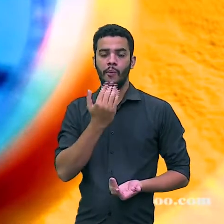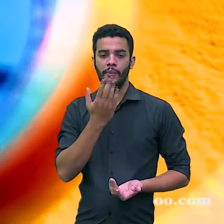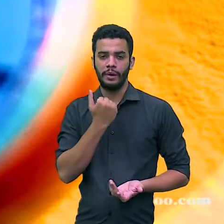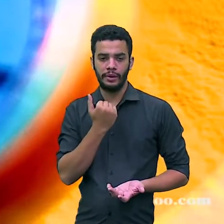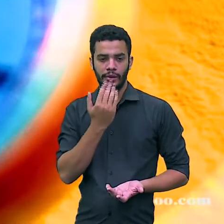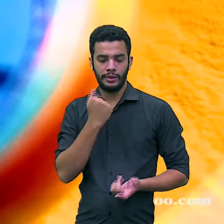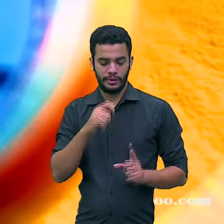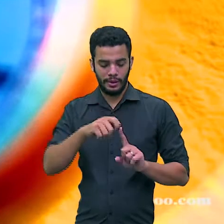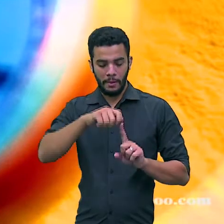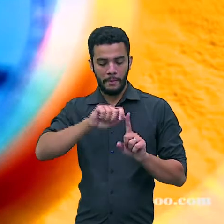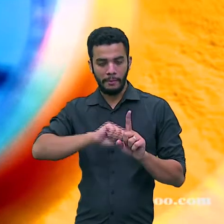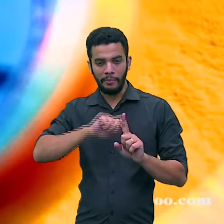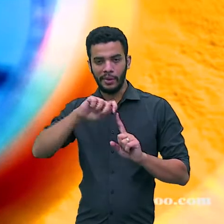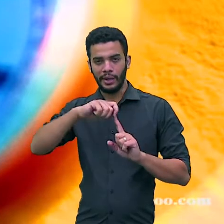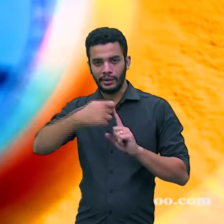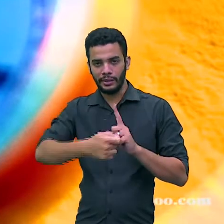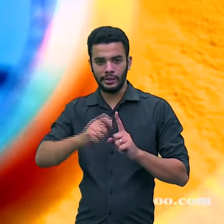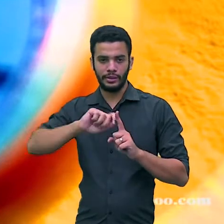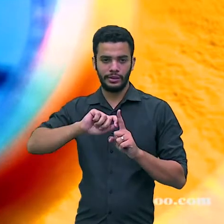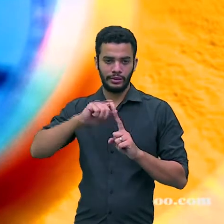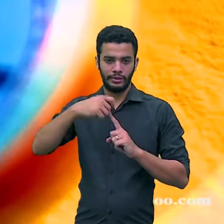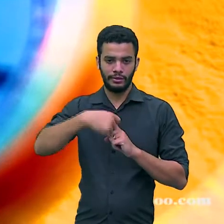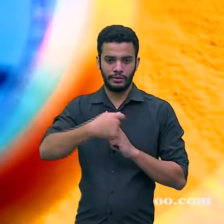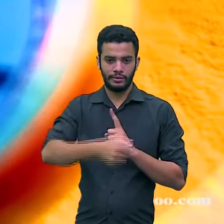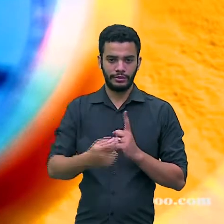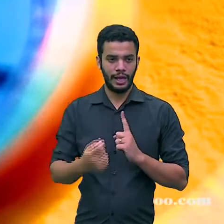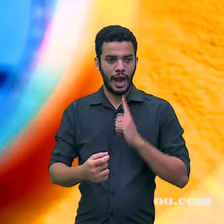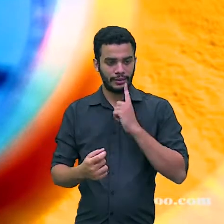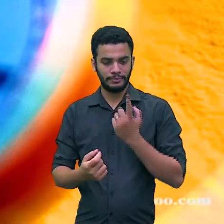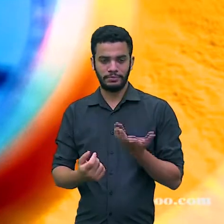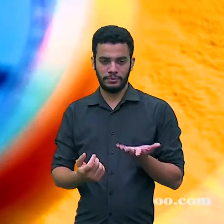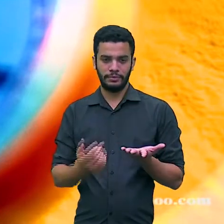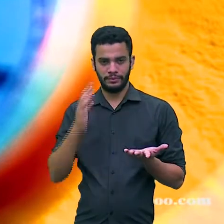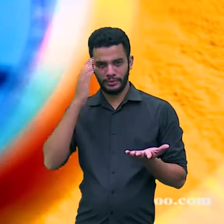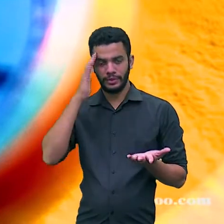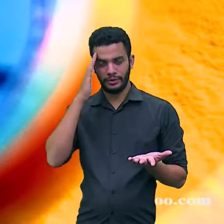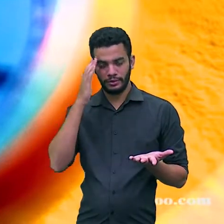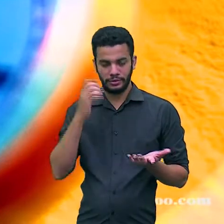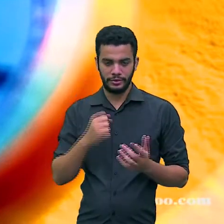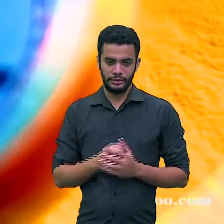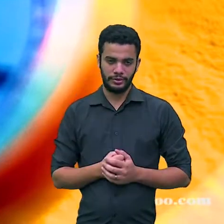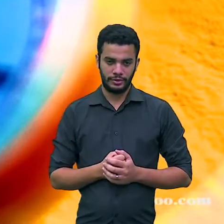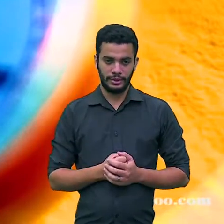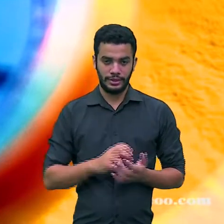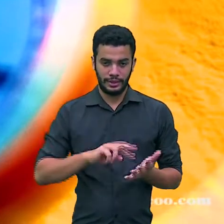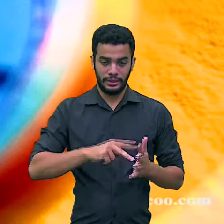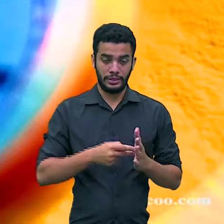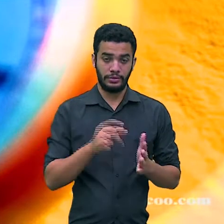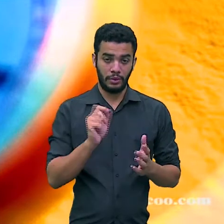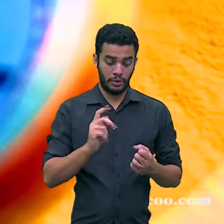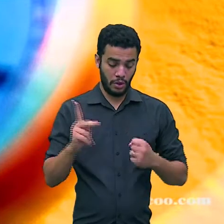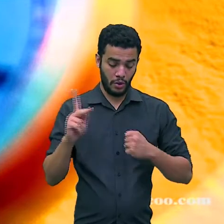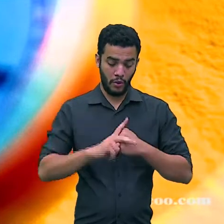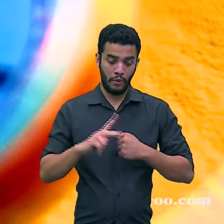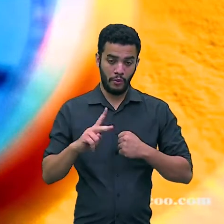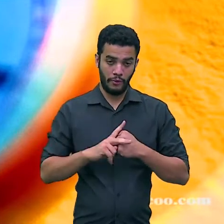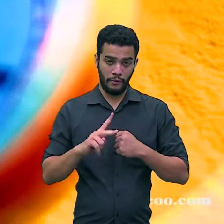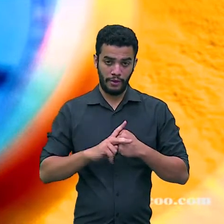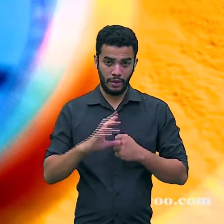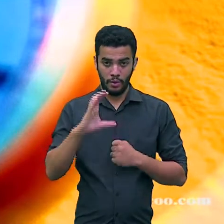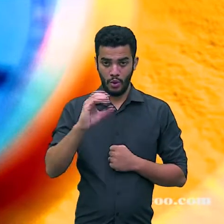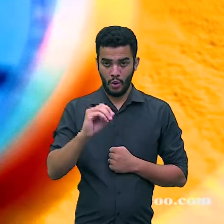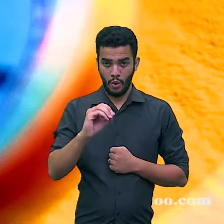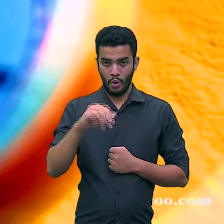como está no presente, do indicativo, que está indicando a ação de comer. O presente é